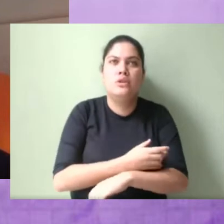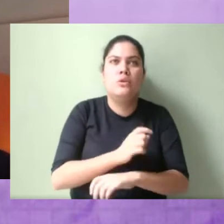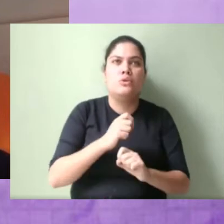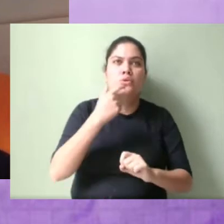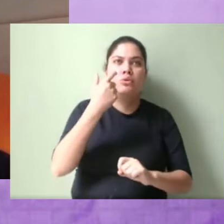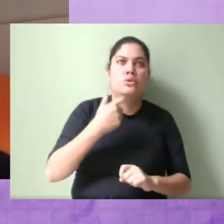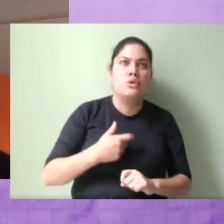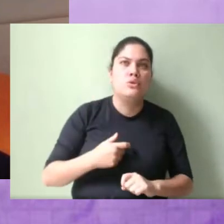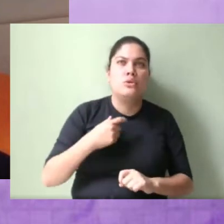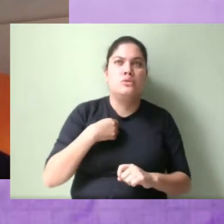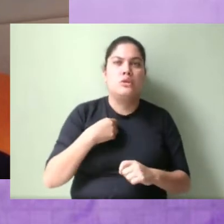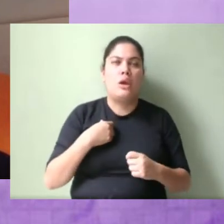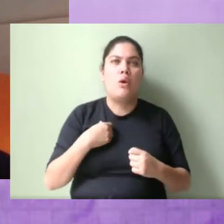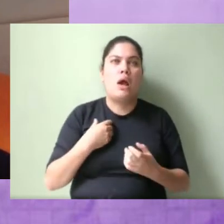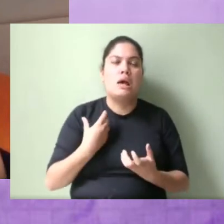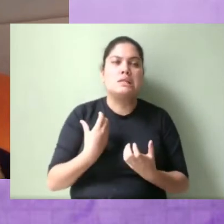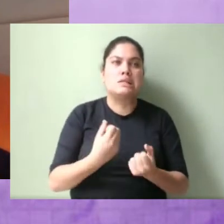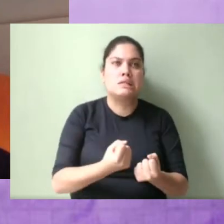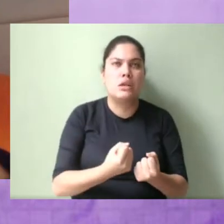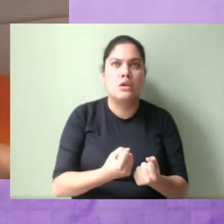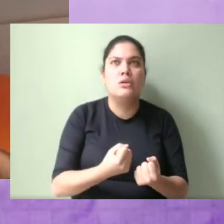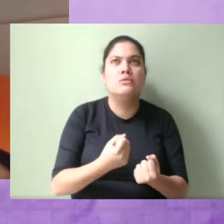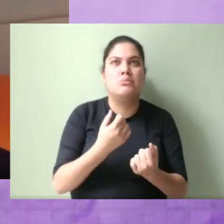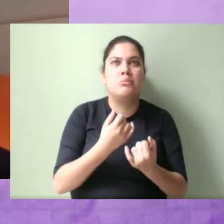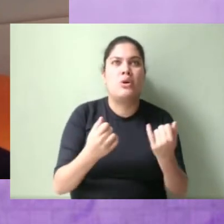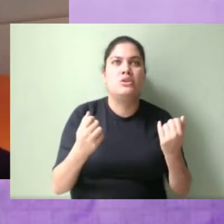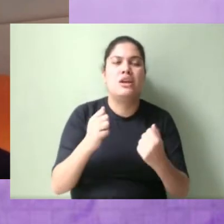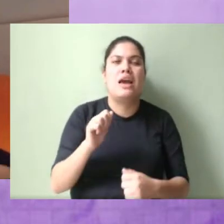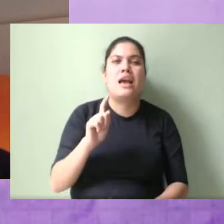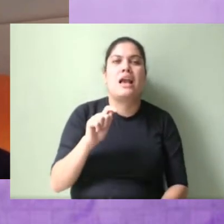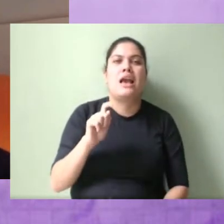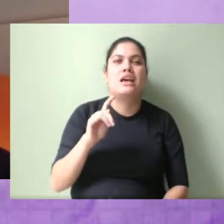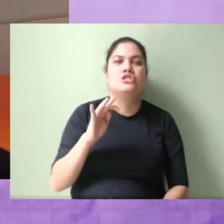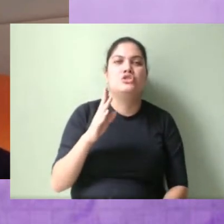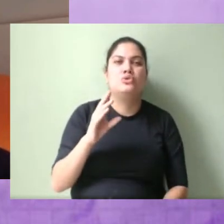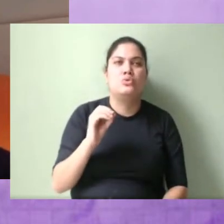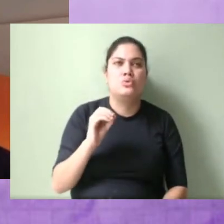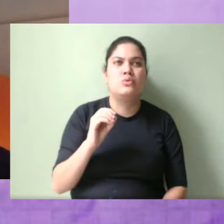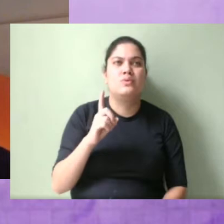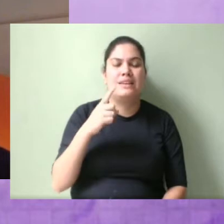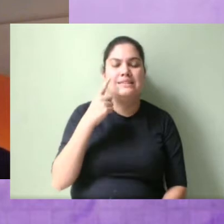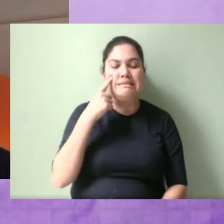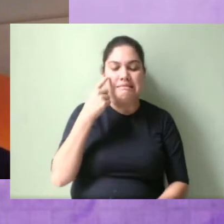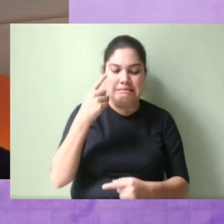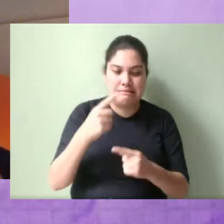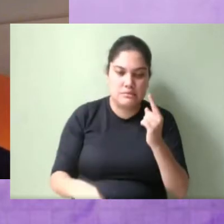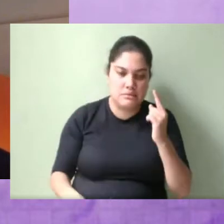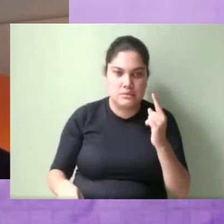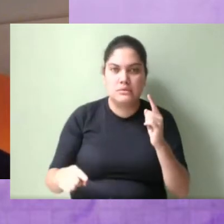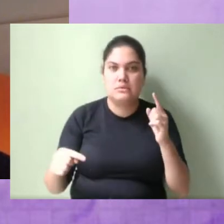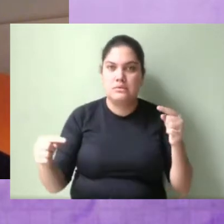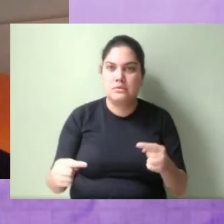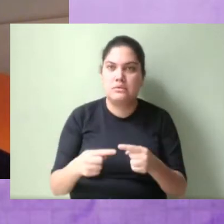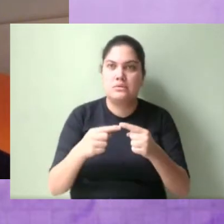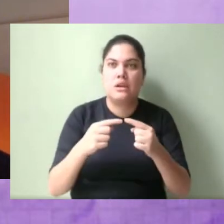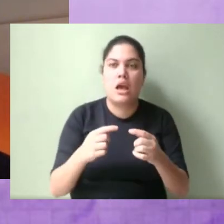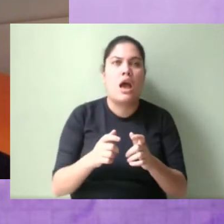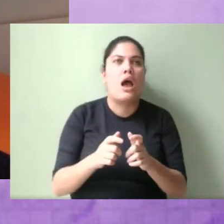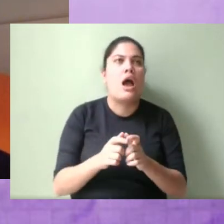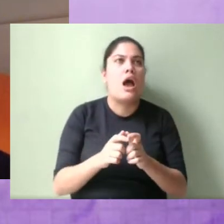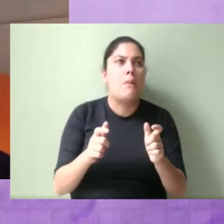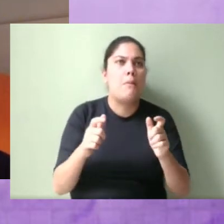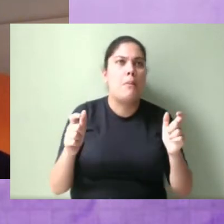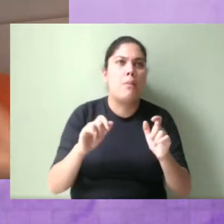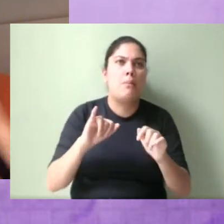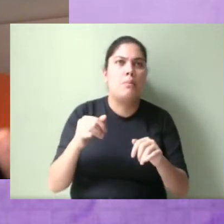Se eu não me conheço, se eu não estou meio que sob controle das minhas emoções, do que eu sou, do que eu tolero, a minha reação